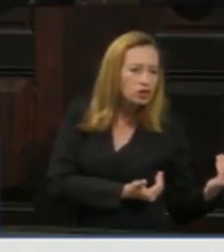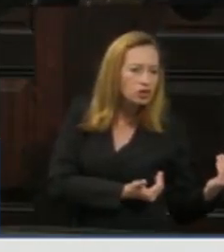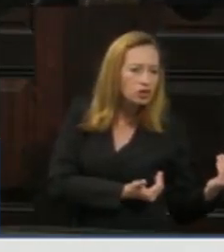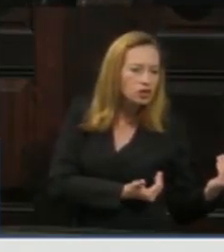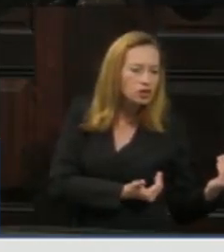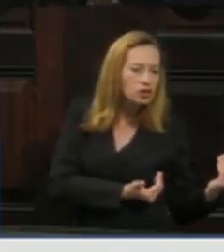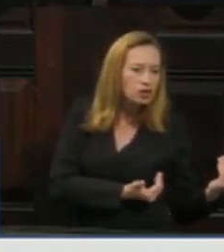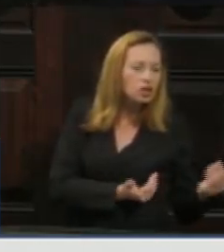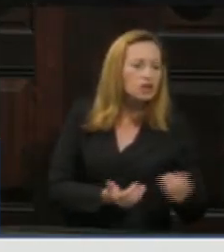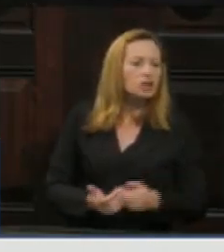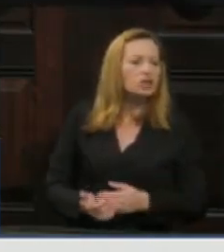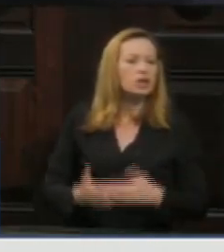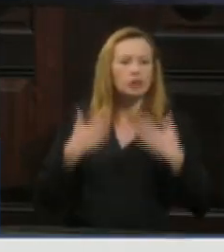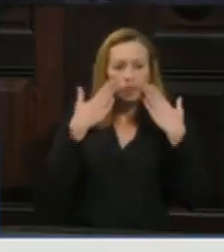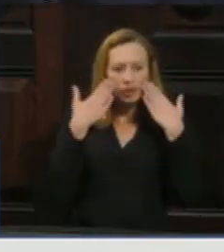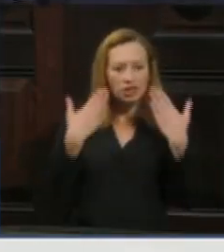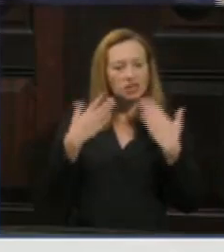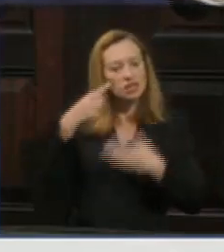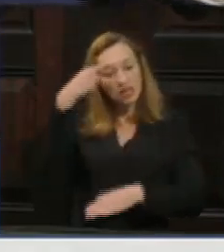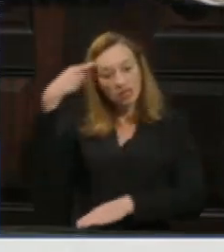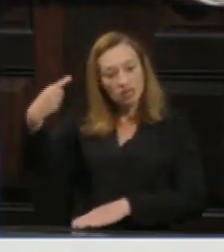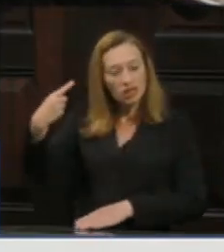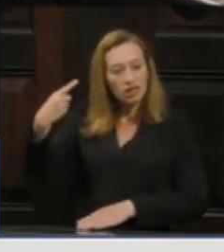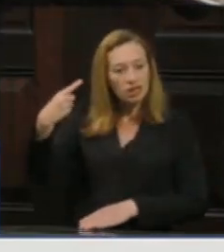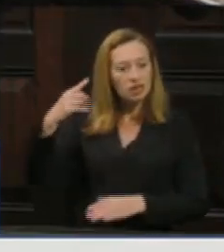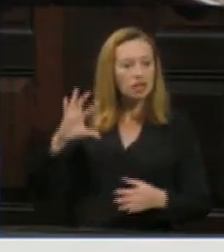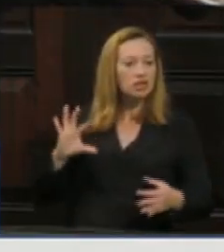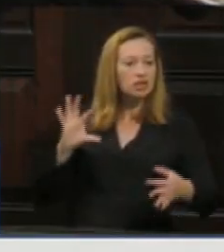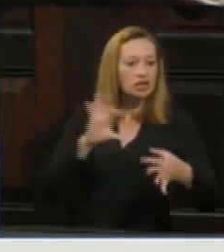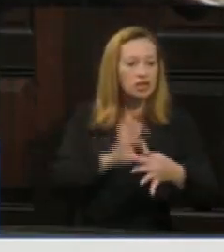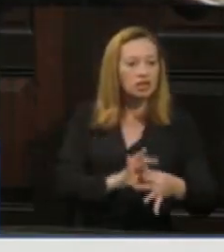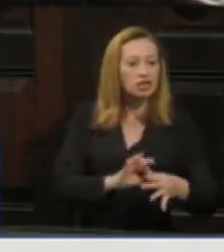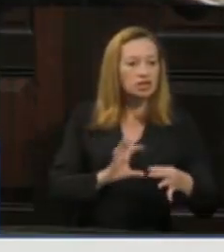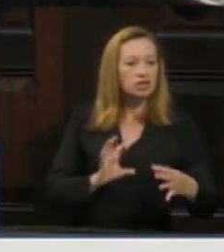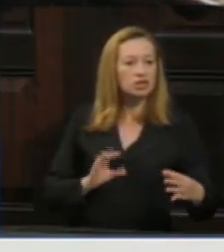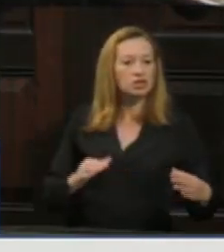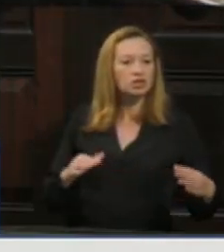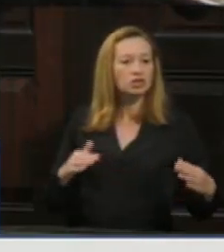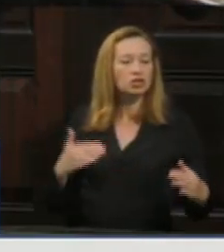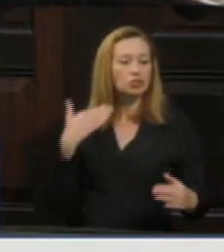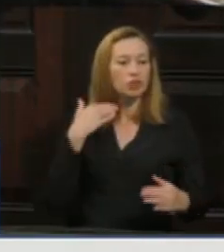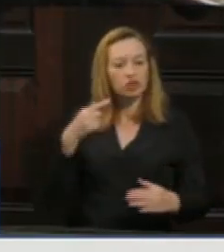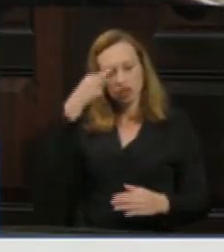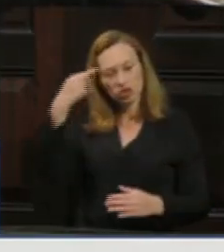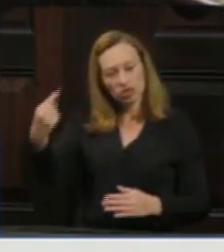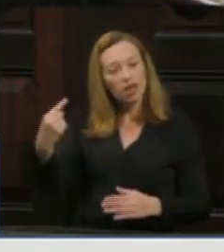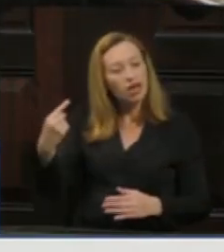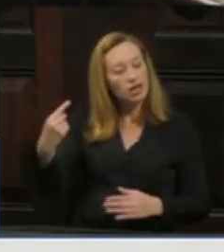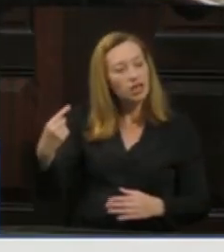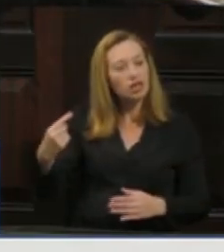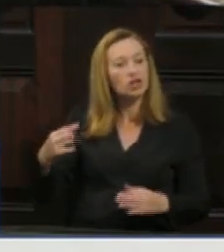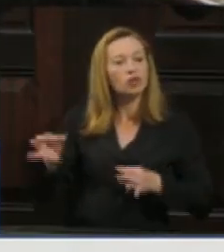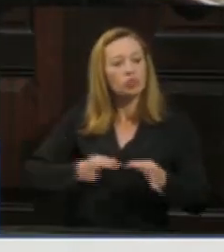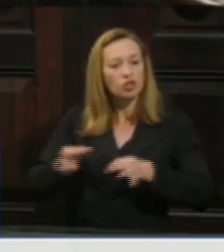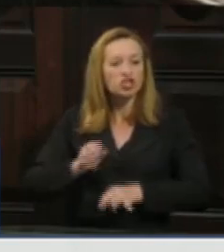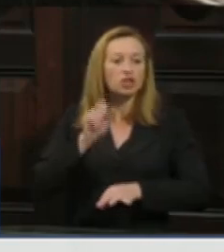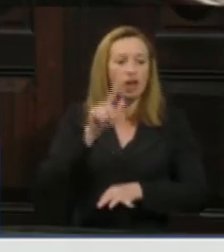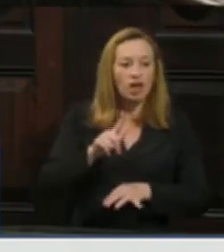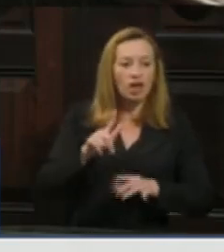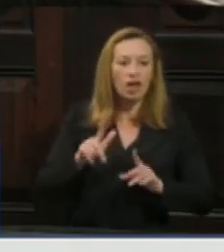avaliado pela presidência, especialmente pelo autor, deputado André Siciliano, se poderia me dar a coautoria, uma vez que